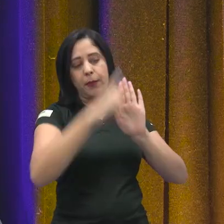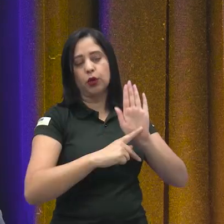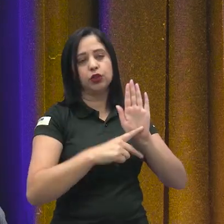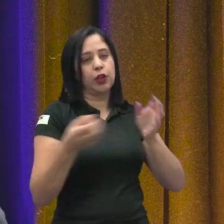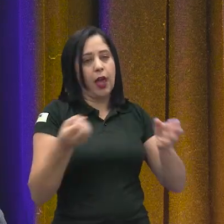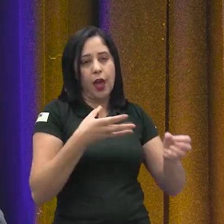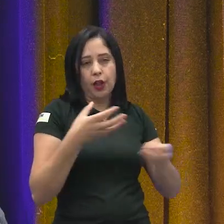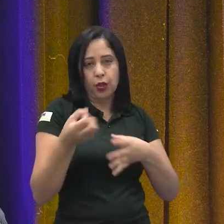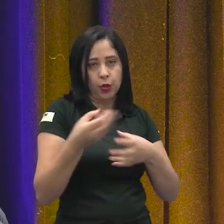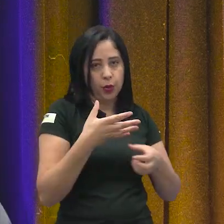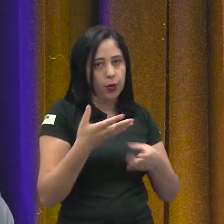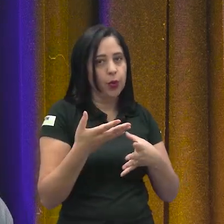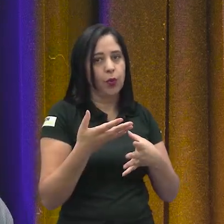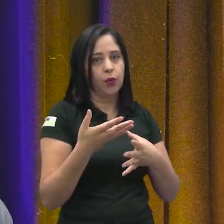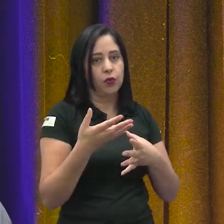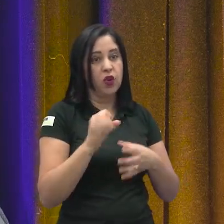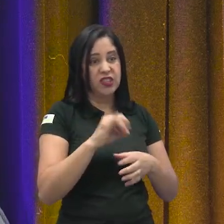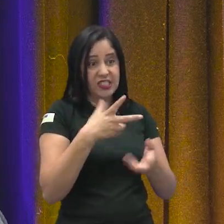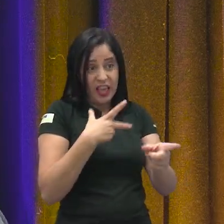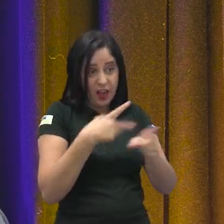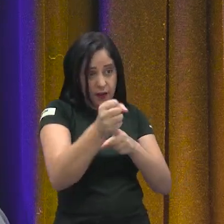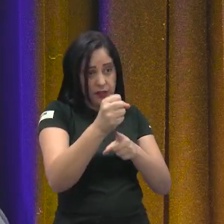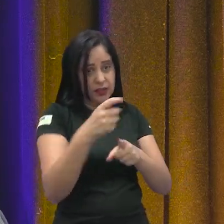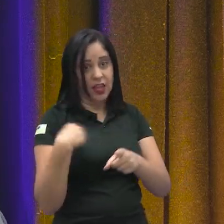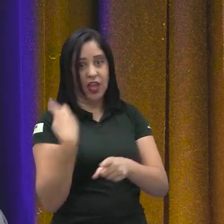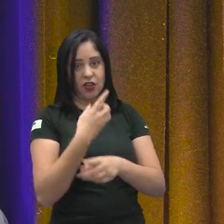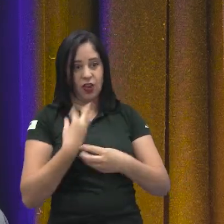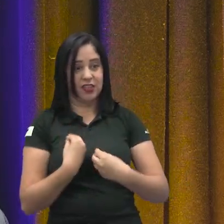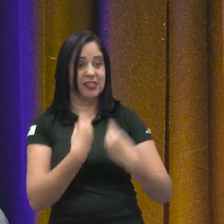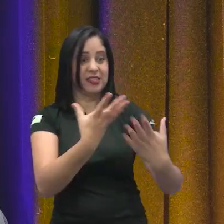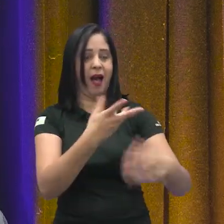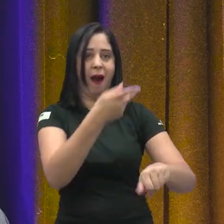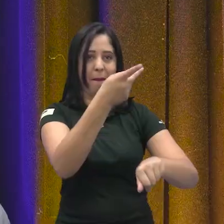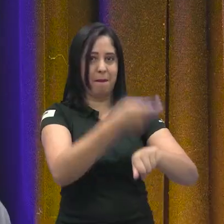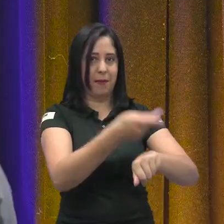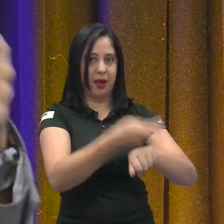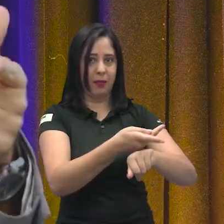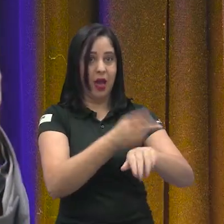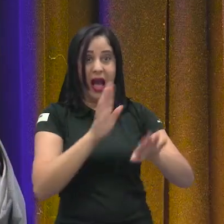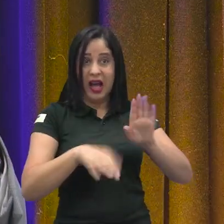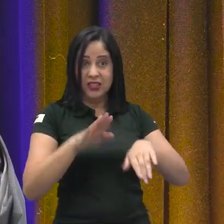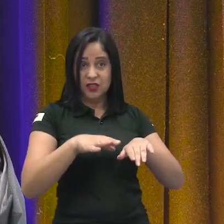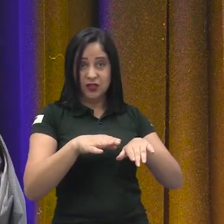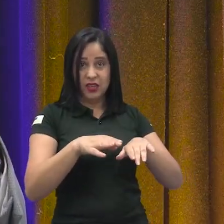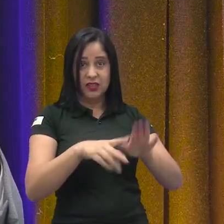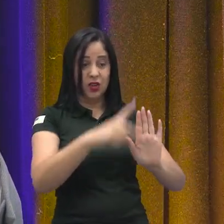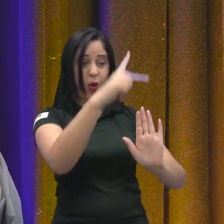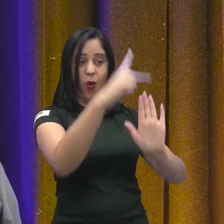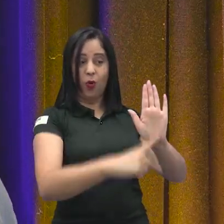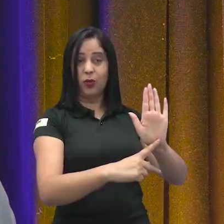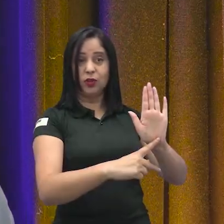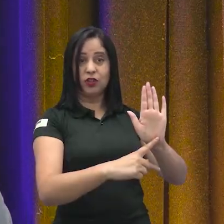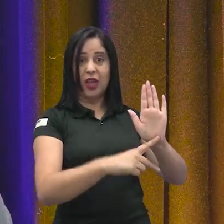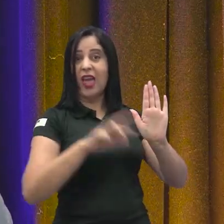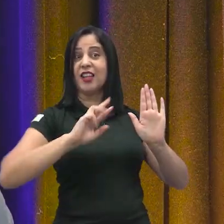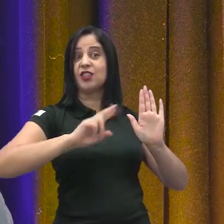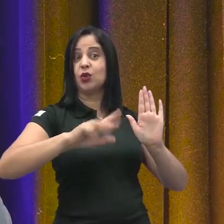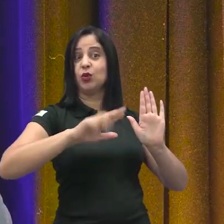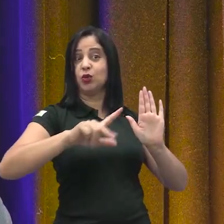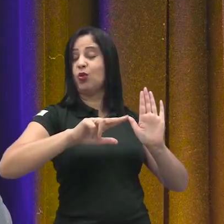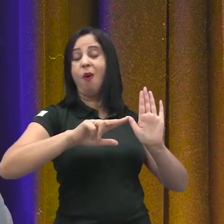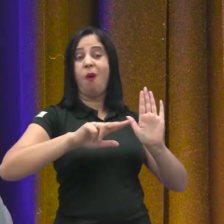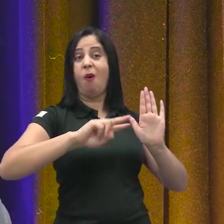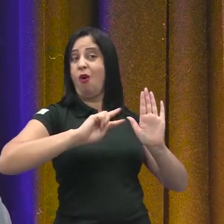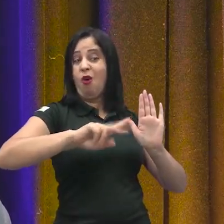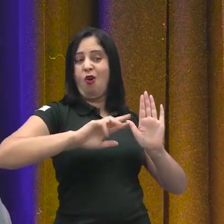as ideias vencedoras. E muitas vezes as ideias que ganham não são ideias altamente tecnológicas, são ideias de alguém que está dentro